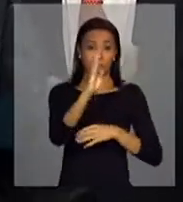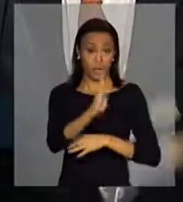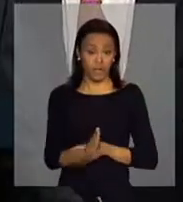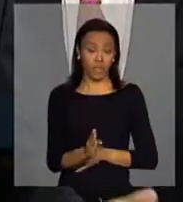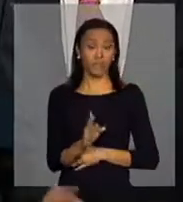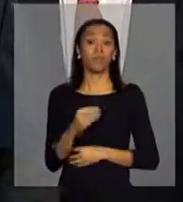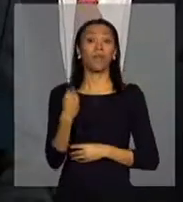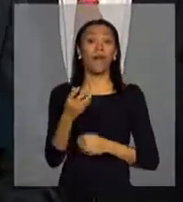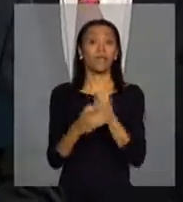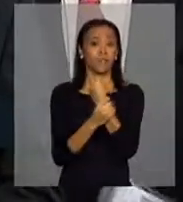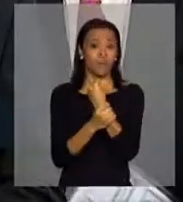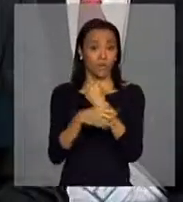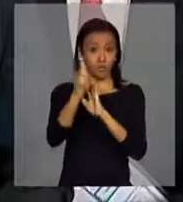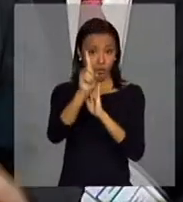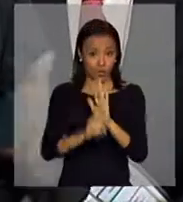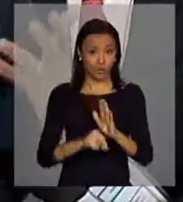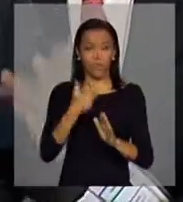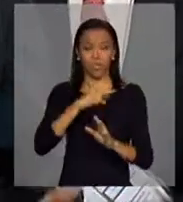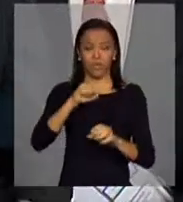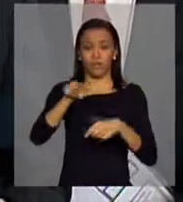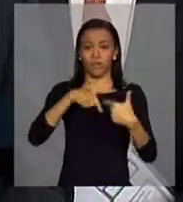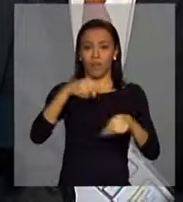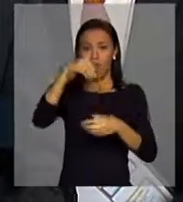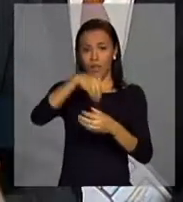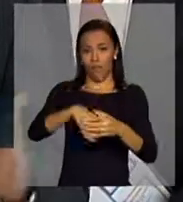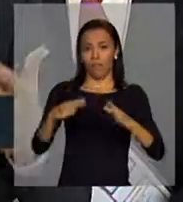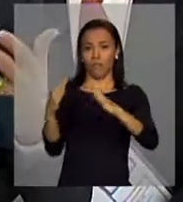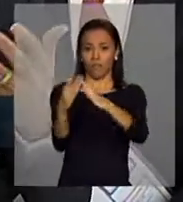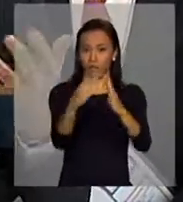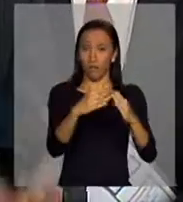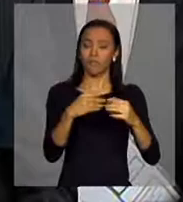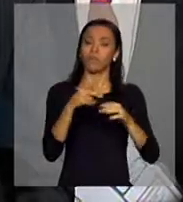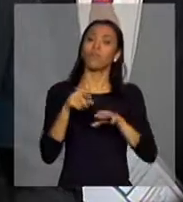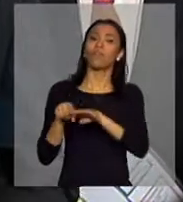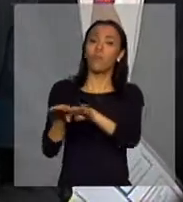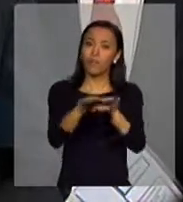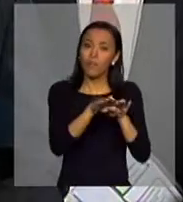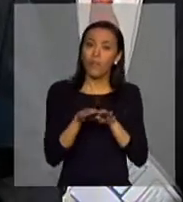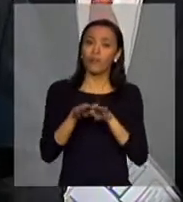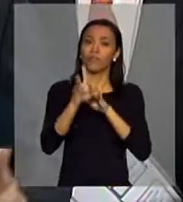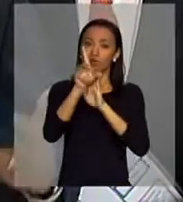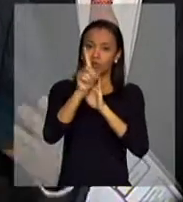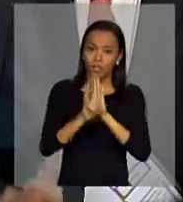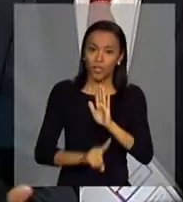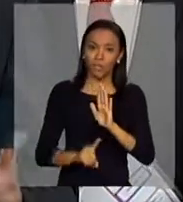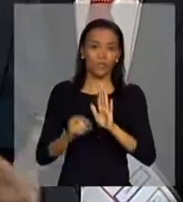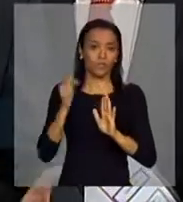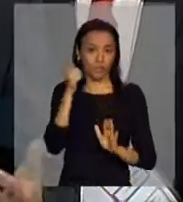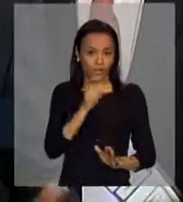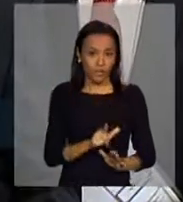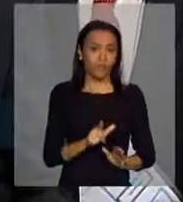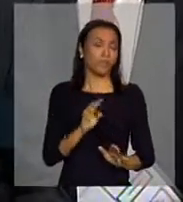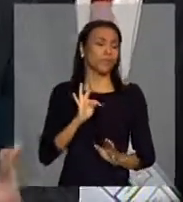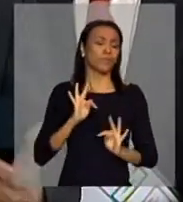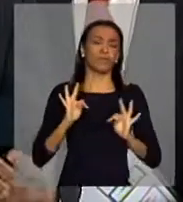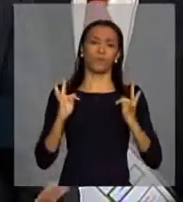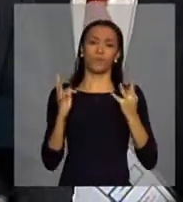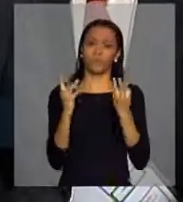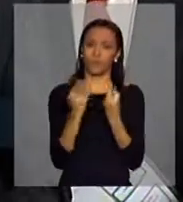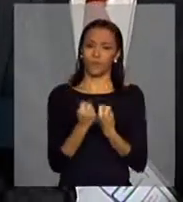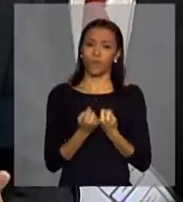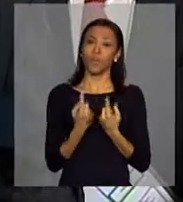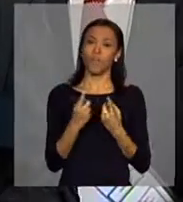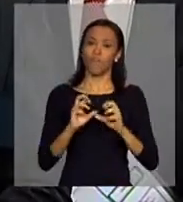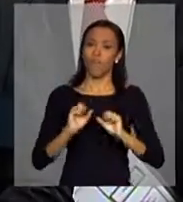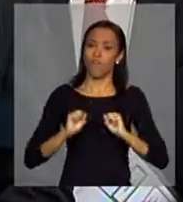e, no caso dos empregados domésticos, de manter a igualdade, de manter os direitos adquiridos, de manter todas as condições de